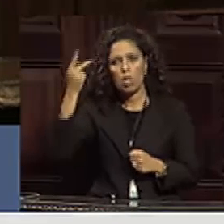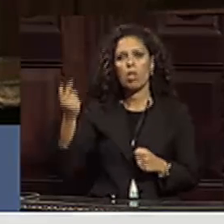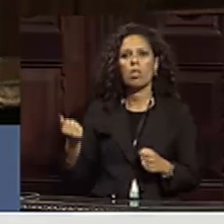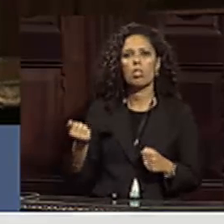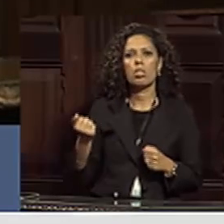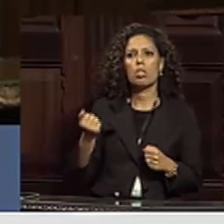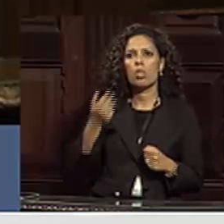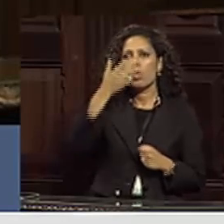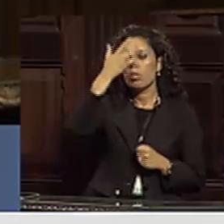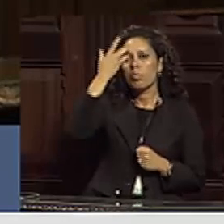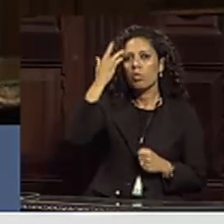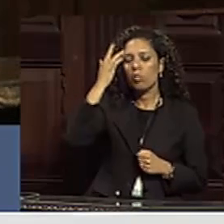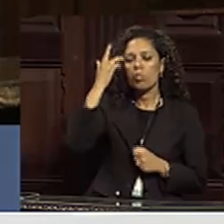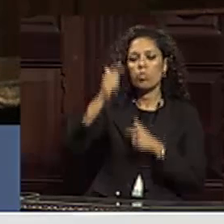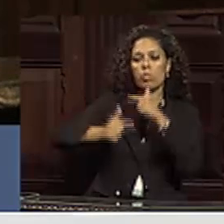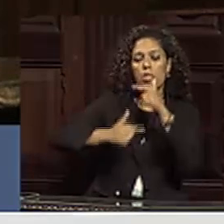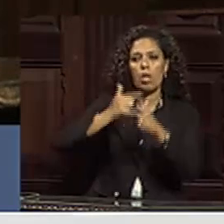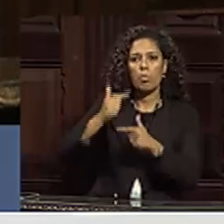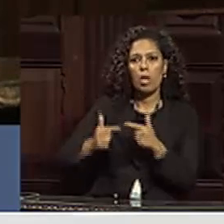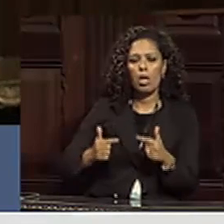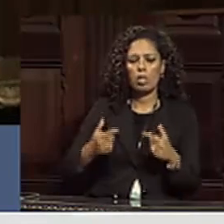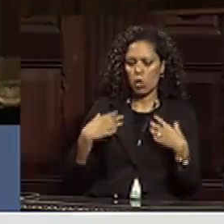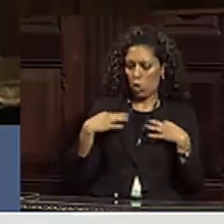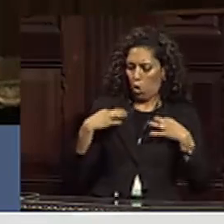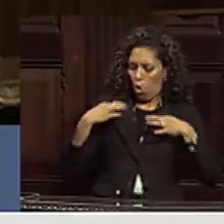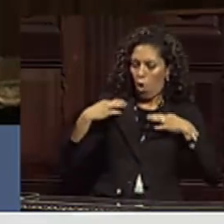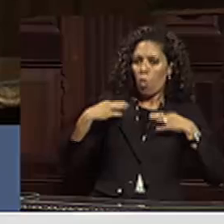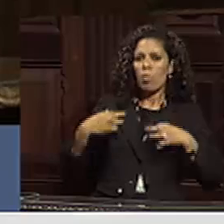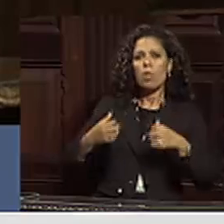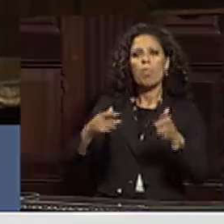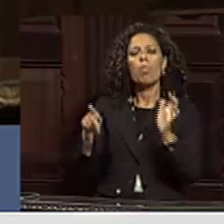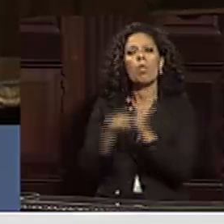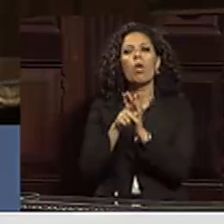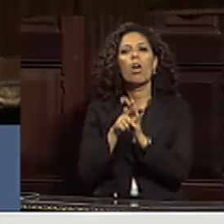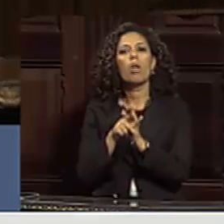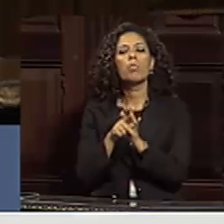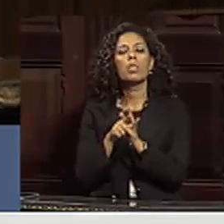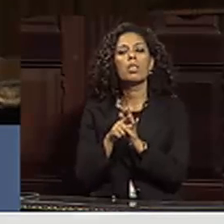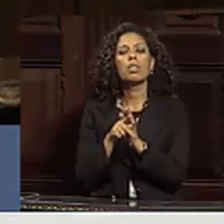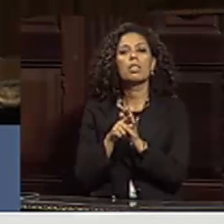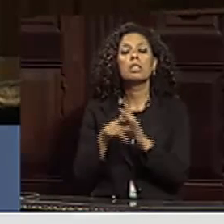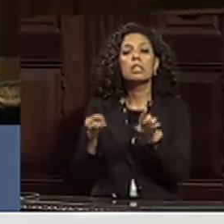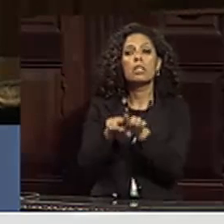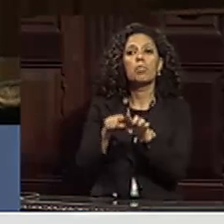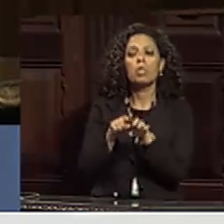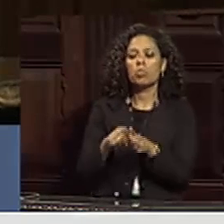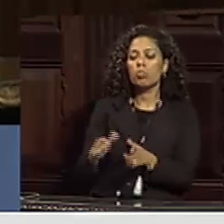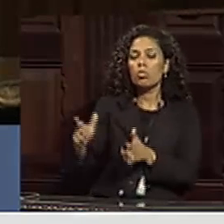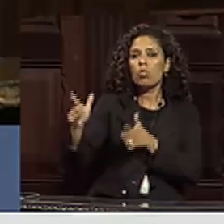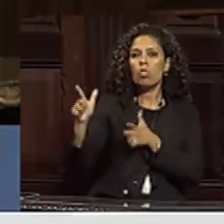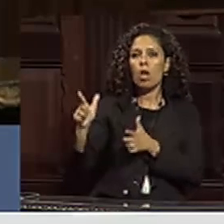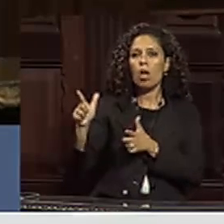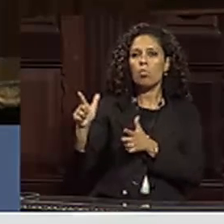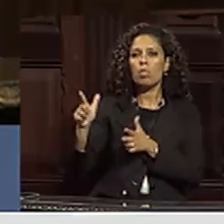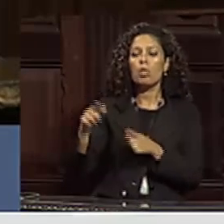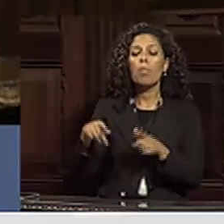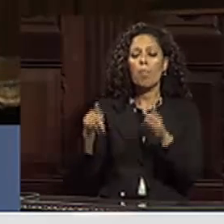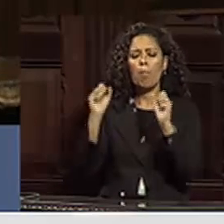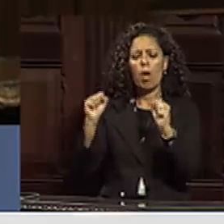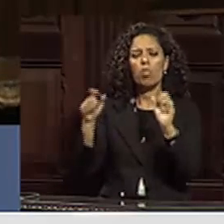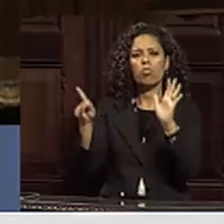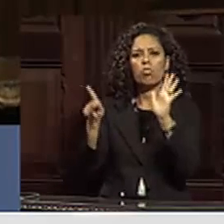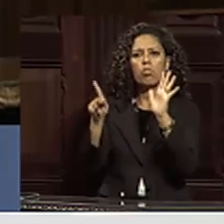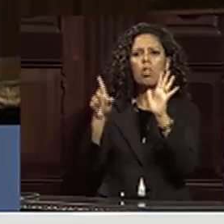instituições de caráter servil, uniformizada e armadas, conforme previsto em lei,